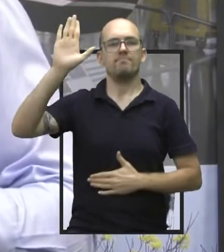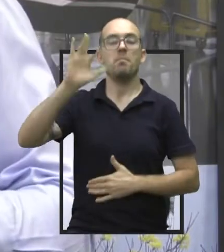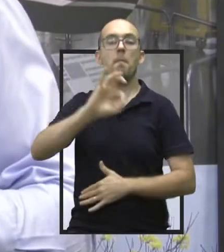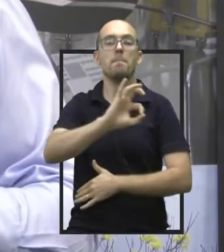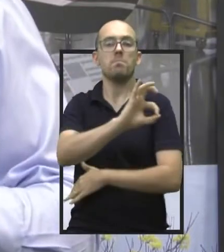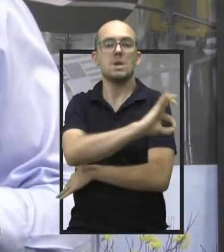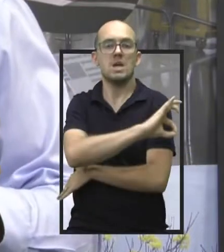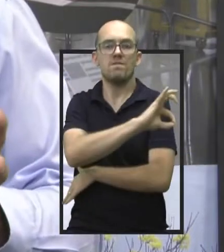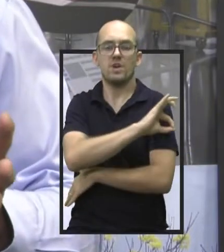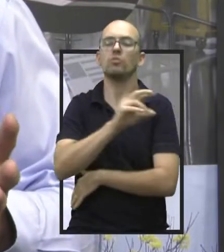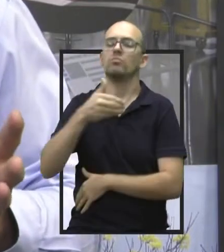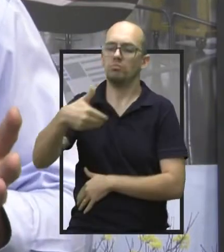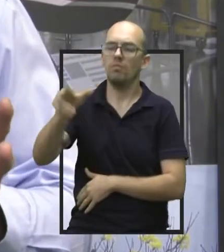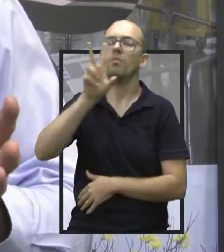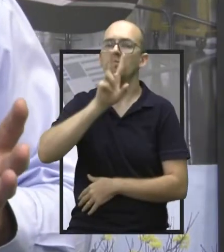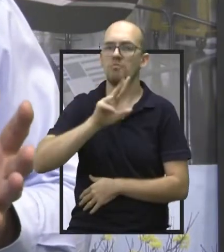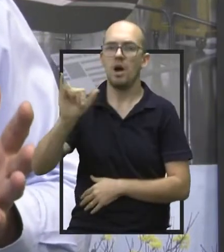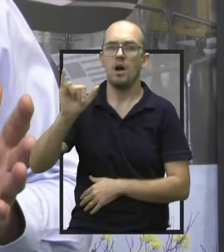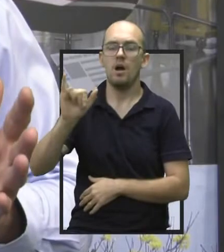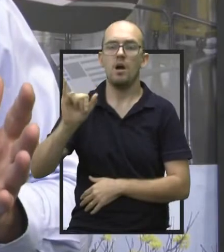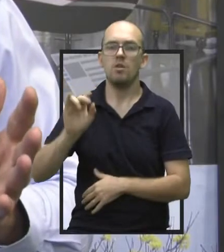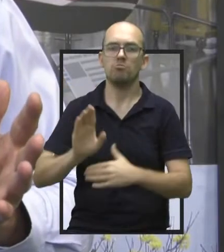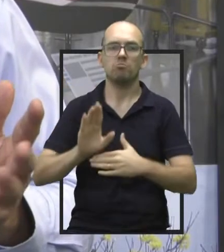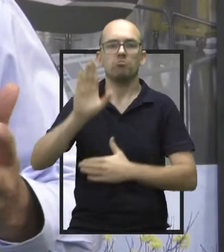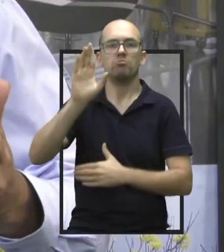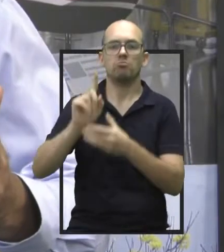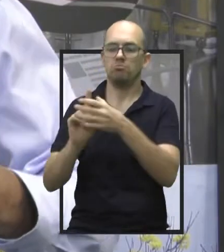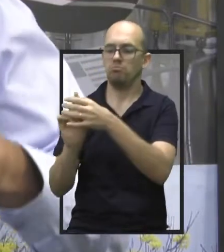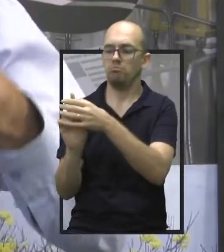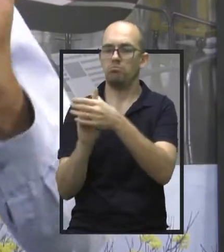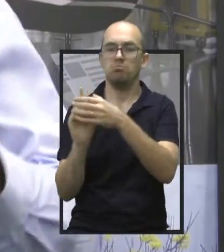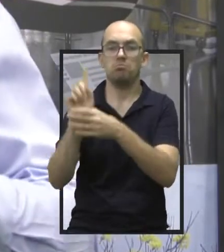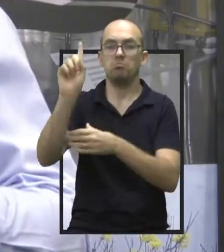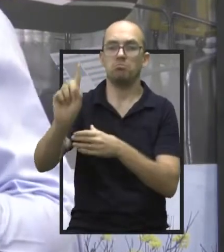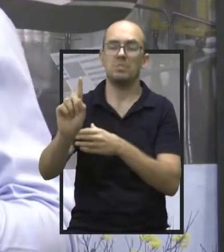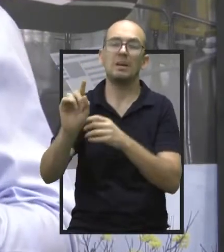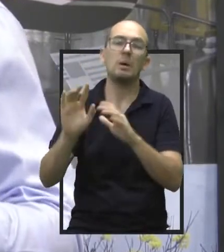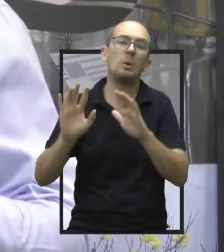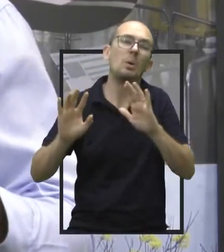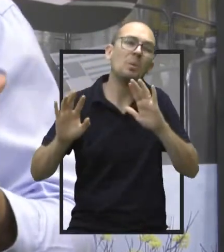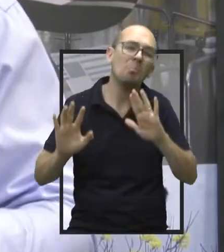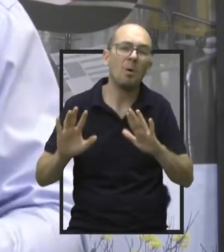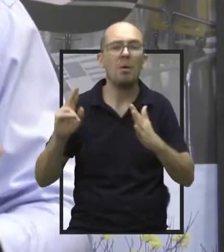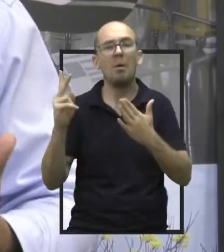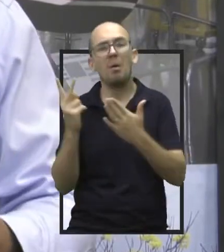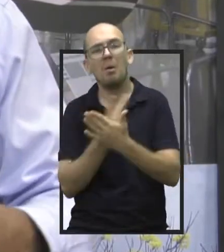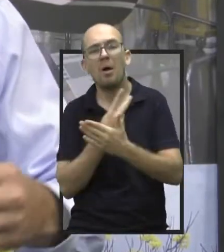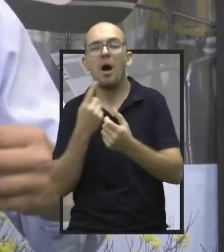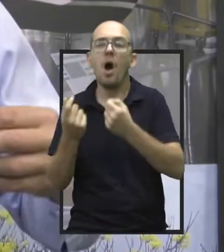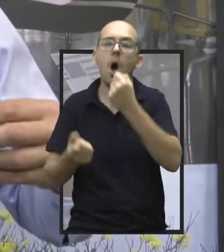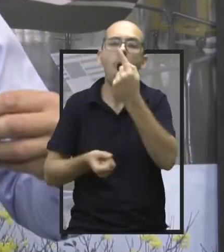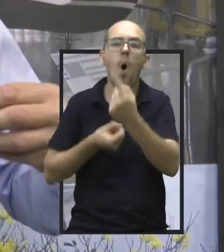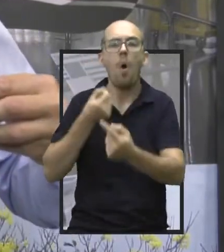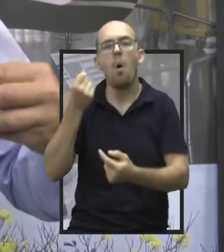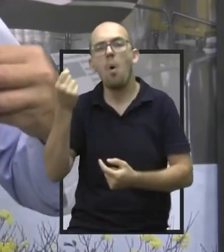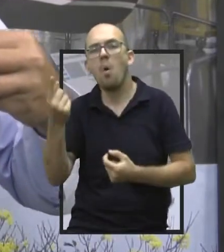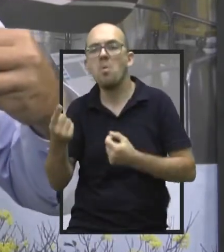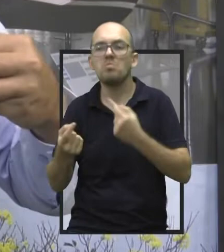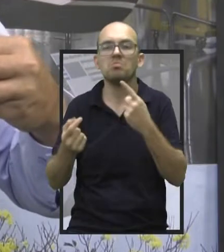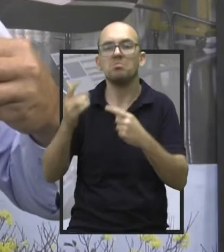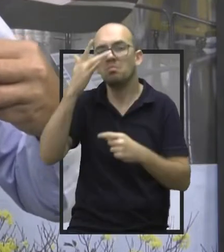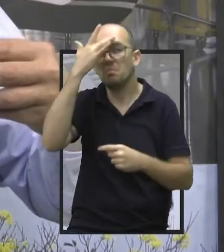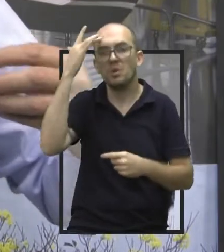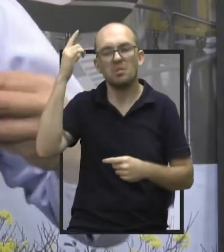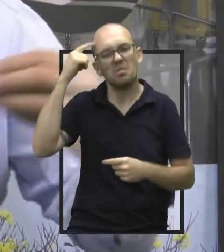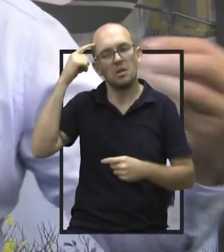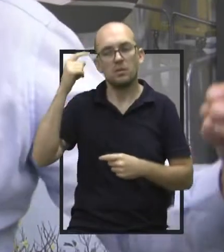ser que tenha, vamos dizer assim, só suba o ego na cabeça de alguém querer sair um